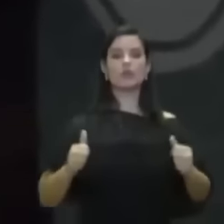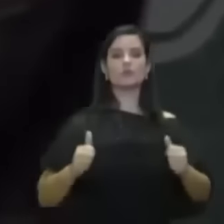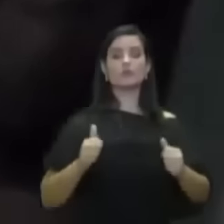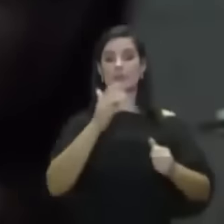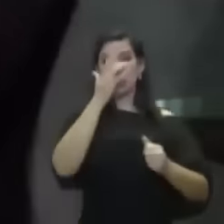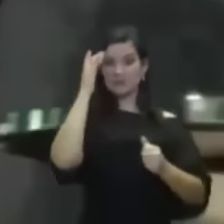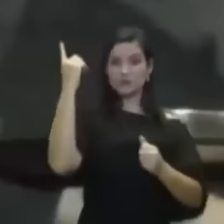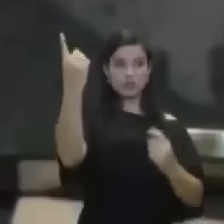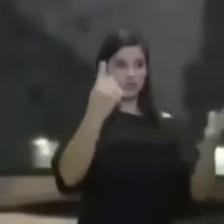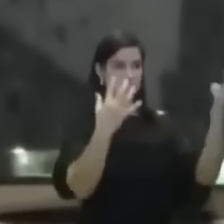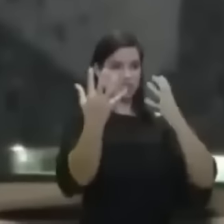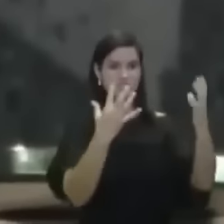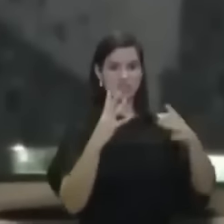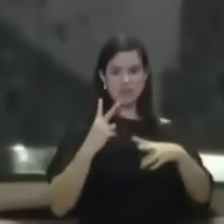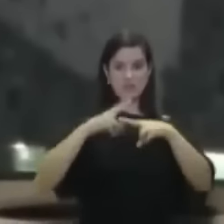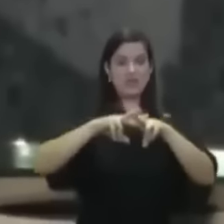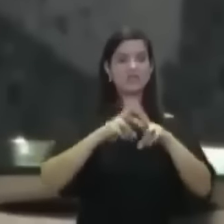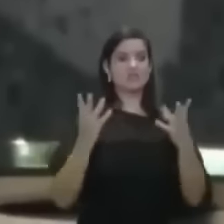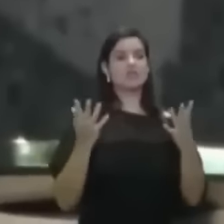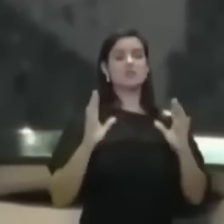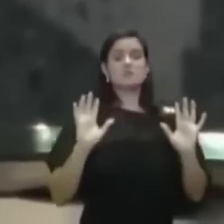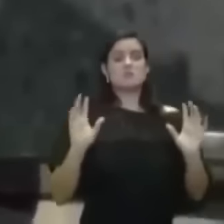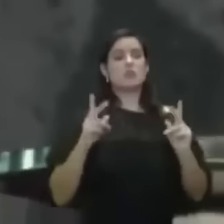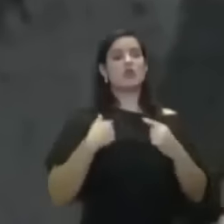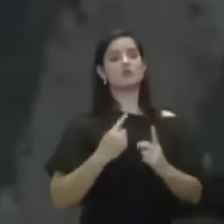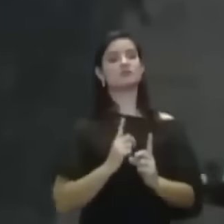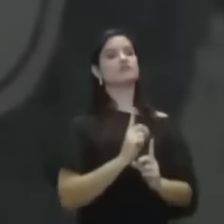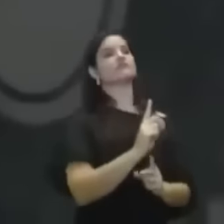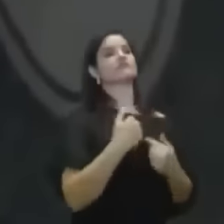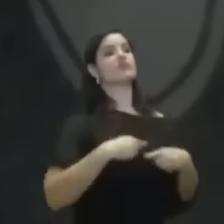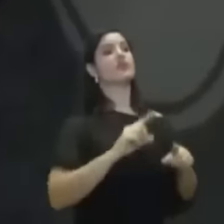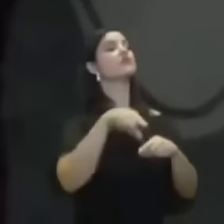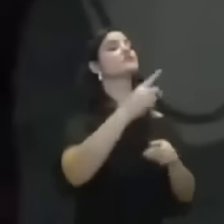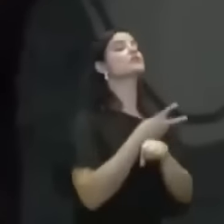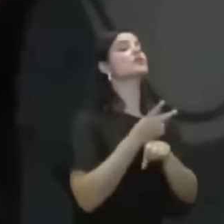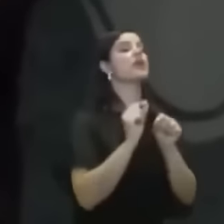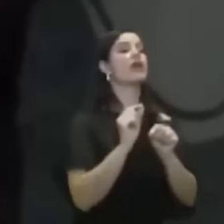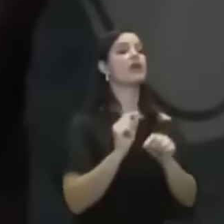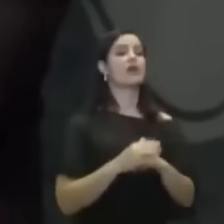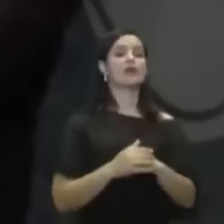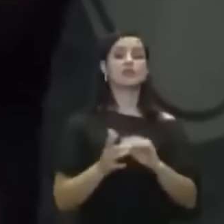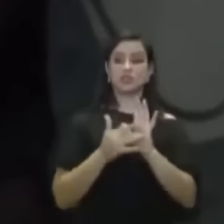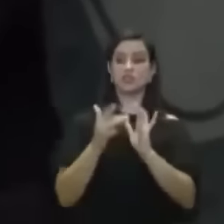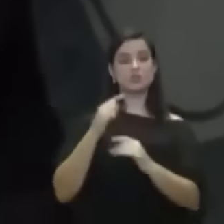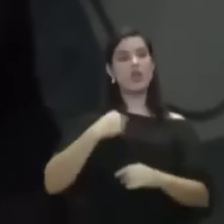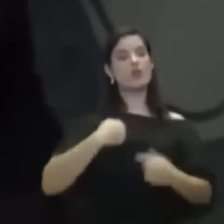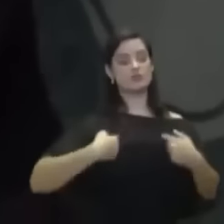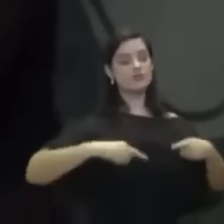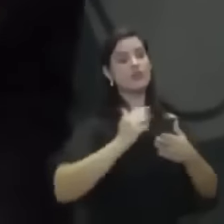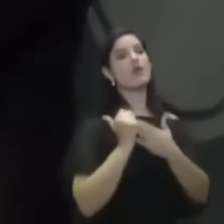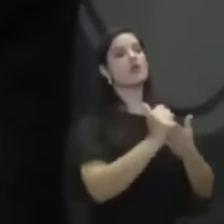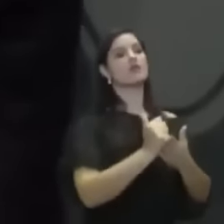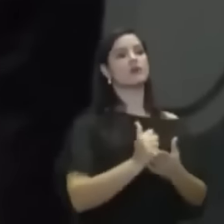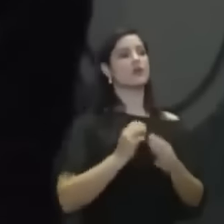vêm prendê-lo, armados até os dentes, ele não é ele quem se apresenta. A quem buscais? A Jesus, o Nazareno, pois sou eu.